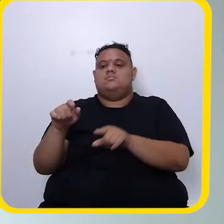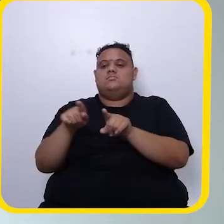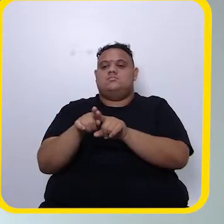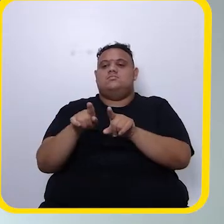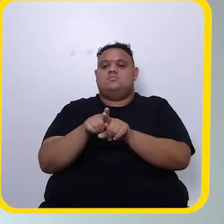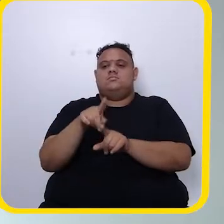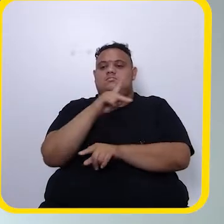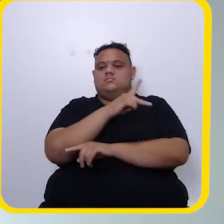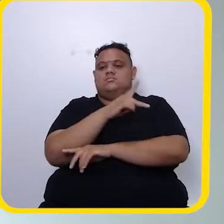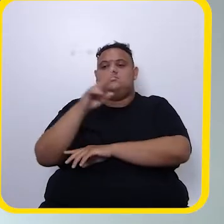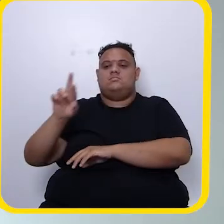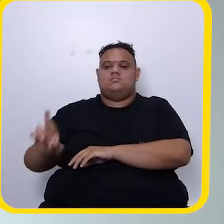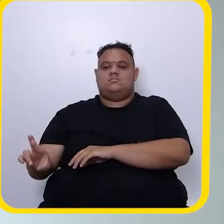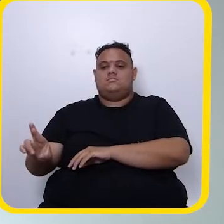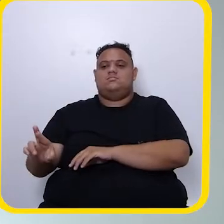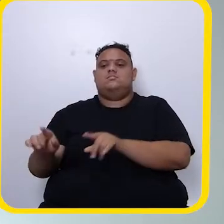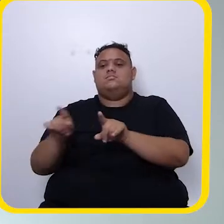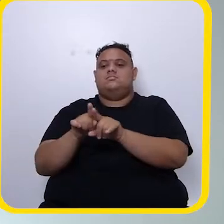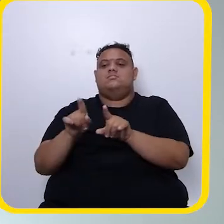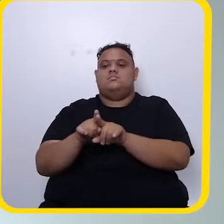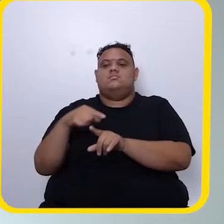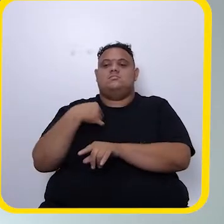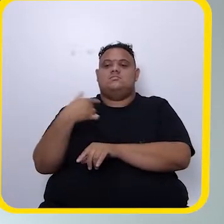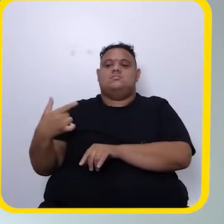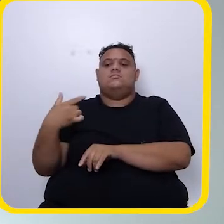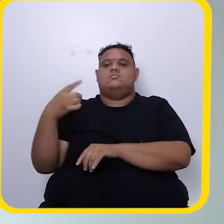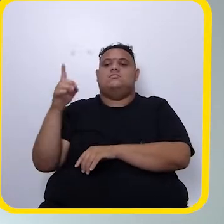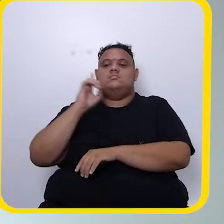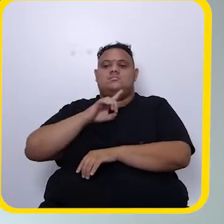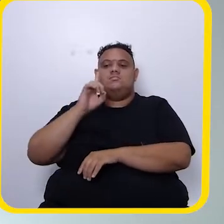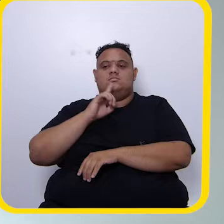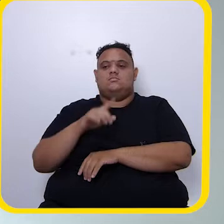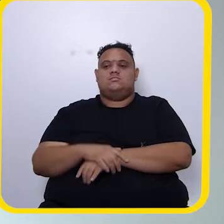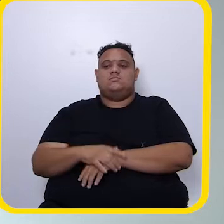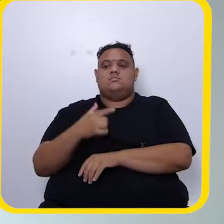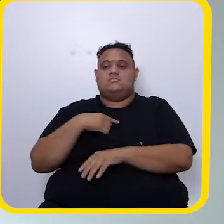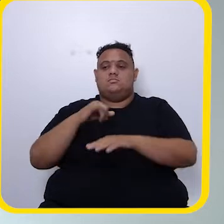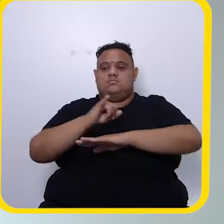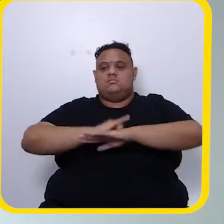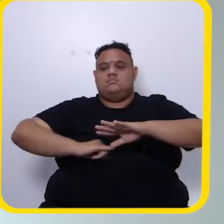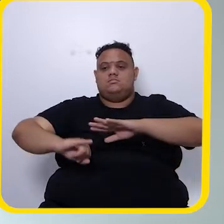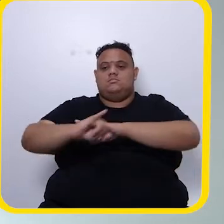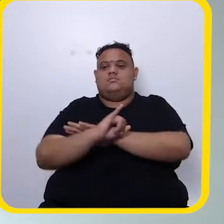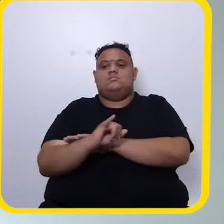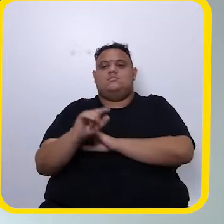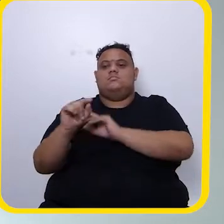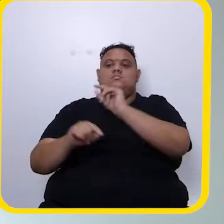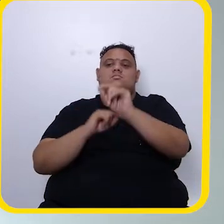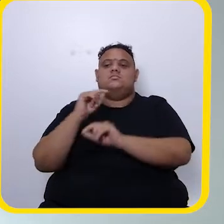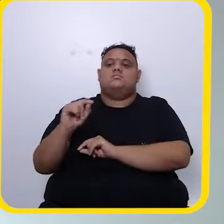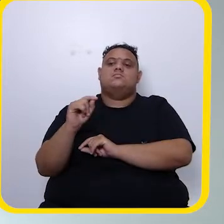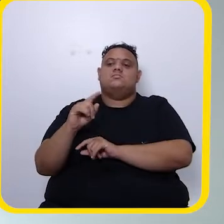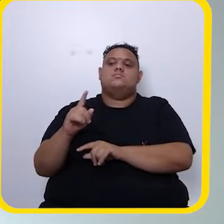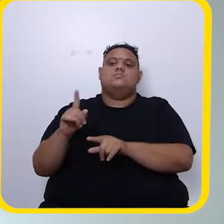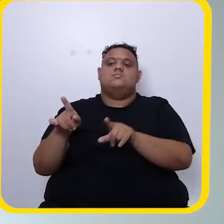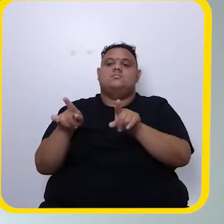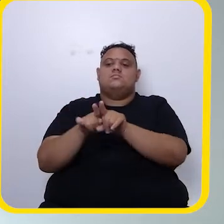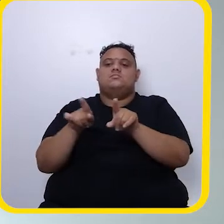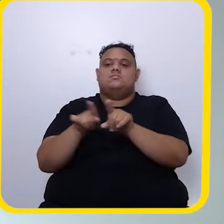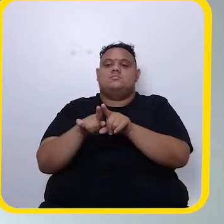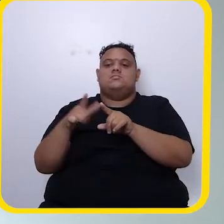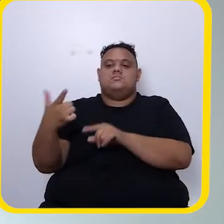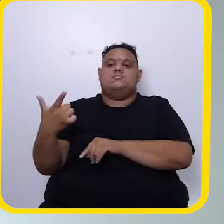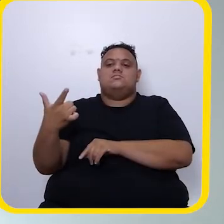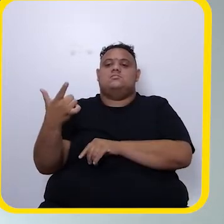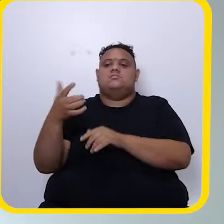Porto Rico, né, que é um protetorado dos Estados Unidos. E as demais ilhas, que são pequenas, né, em relação ao tamanho